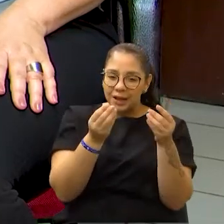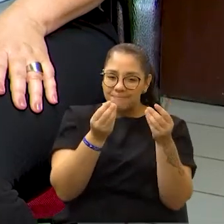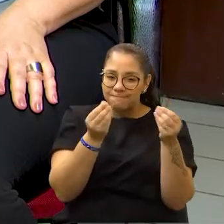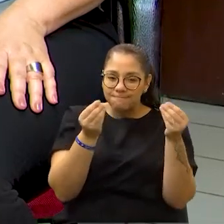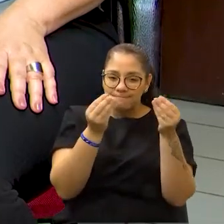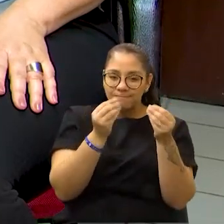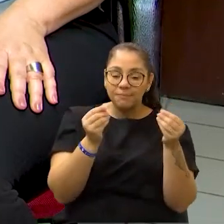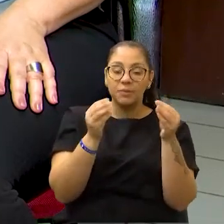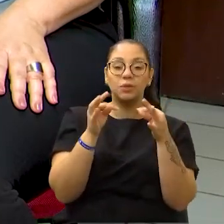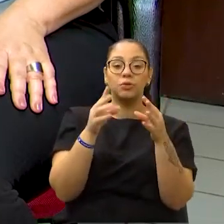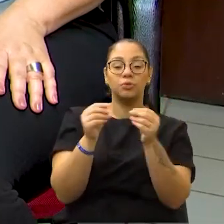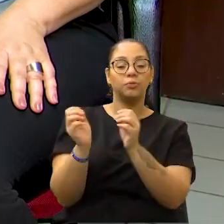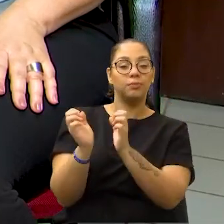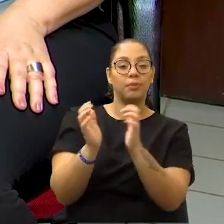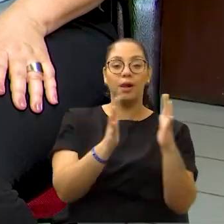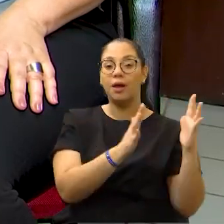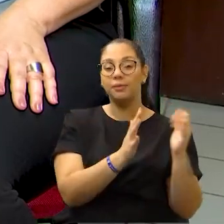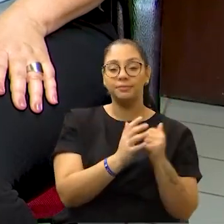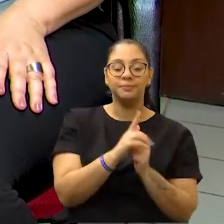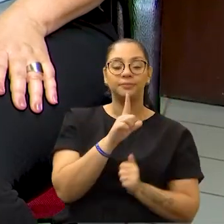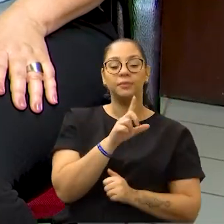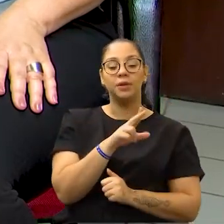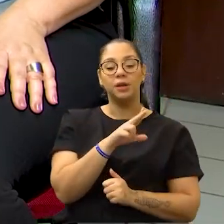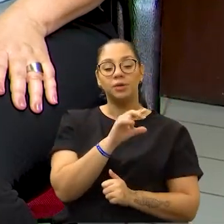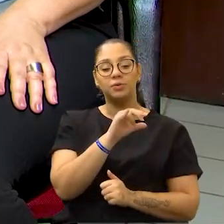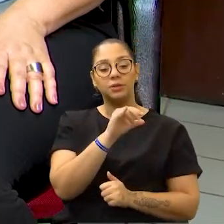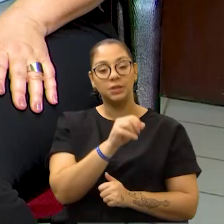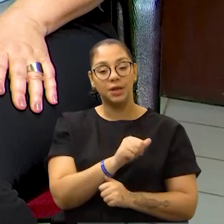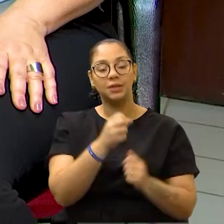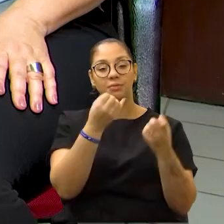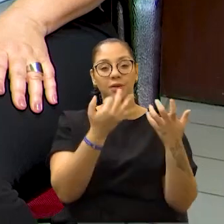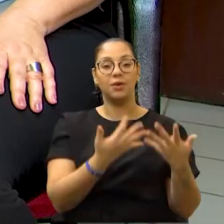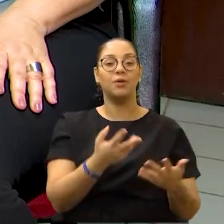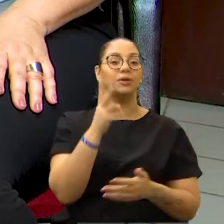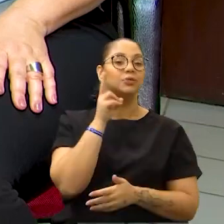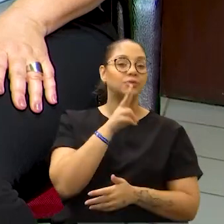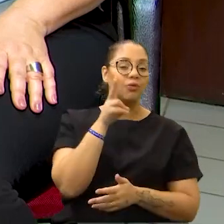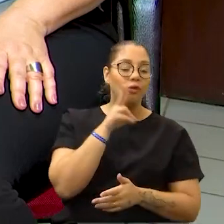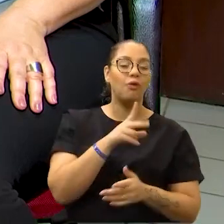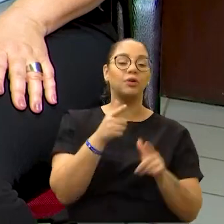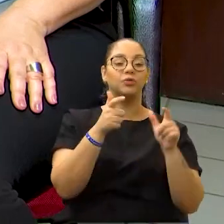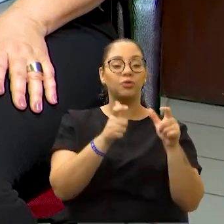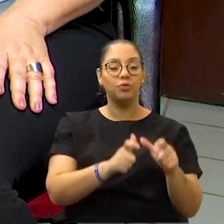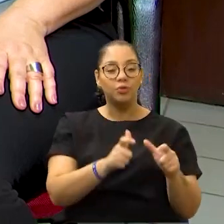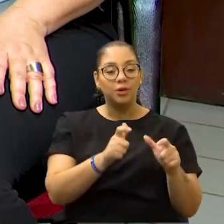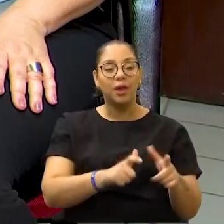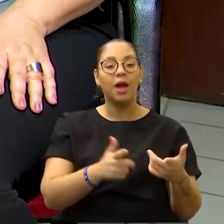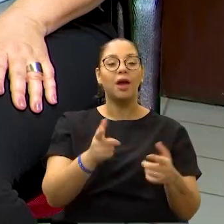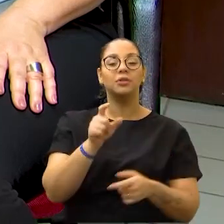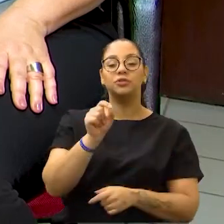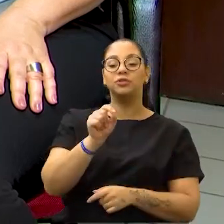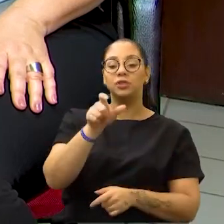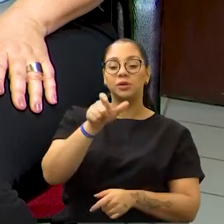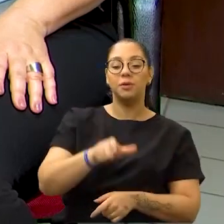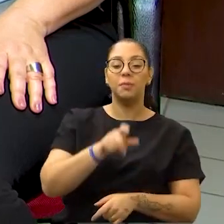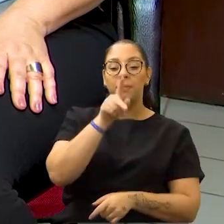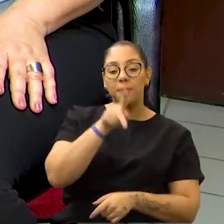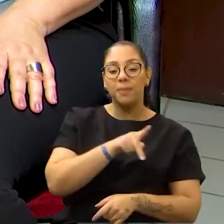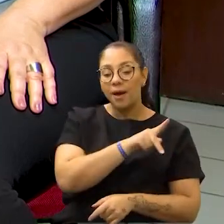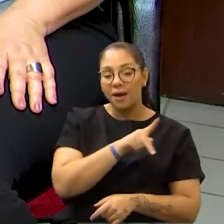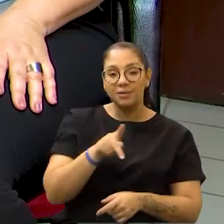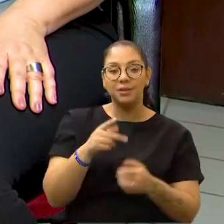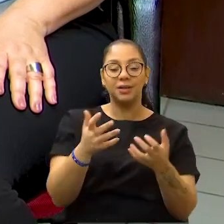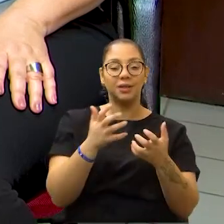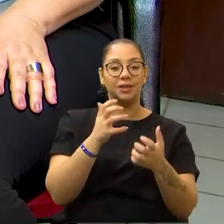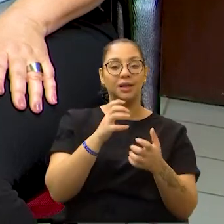outras partes. Lúcia, a gente falou da história, do local, do padre. Quer acrescentar mais alguma